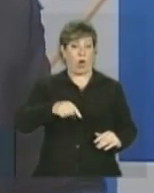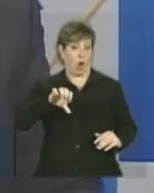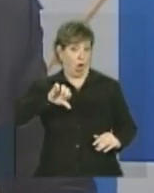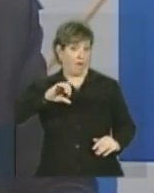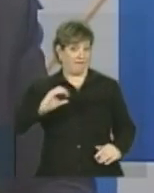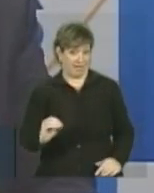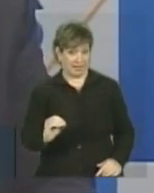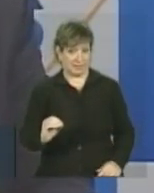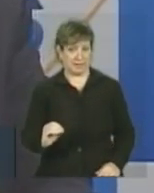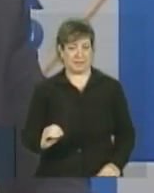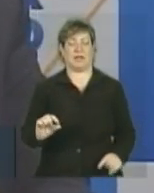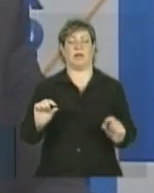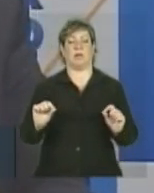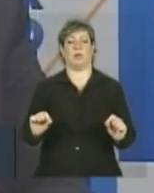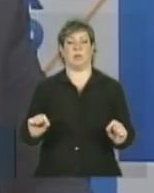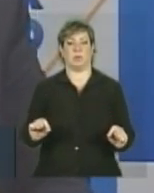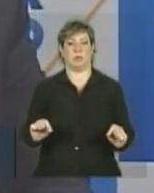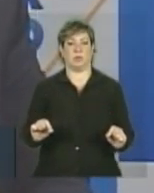que